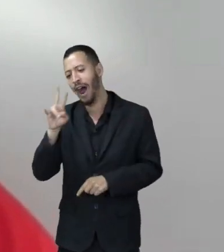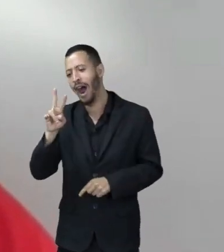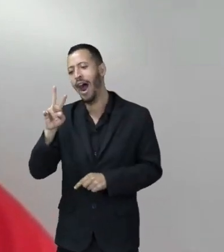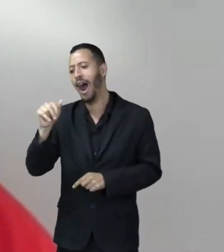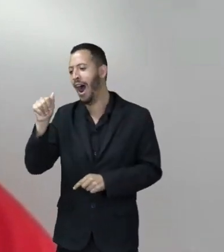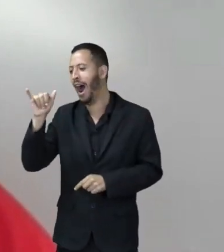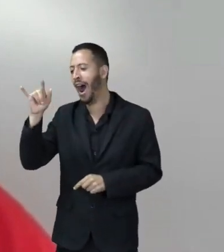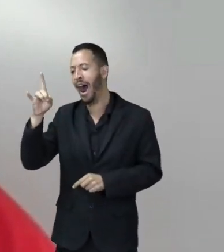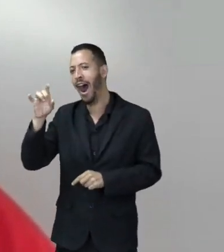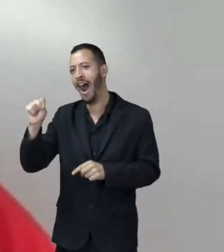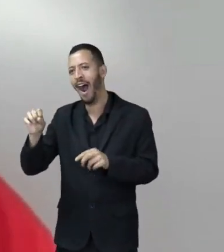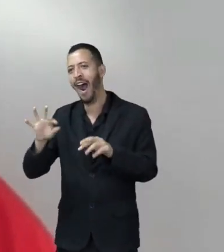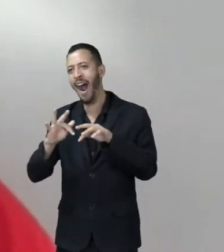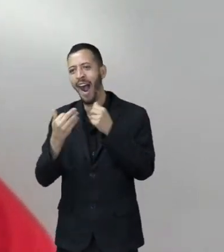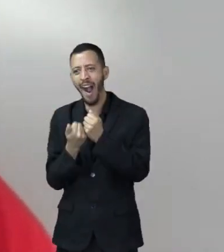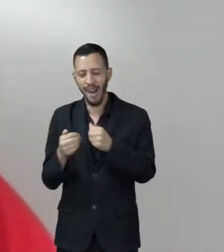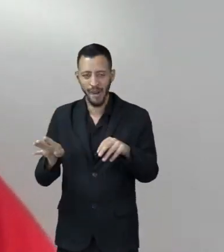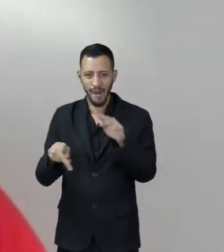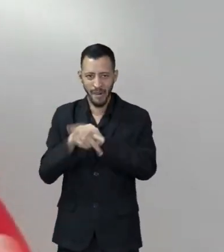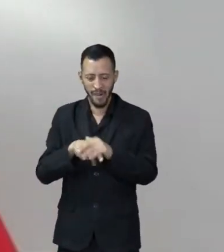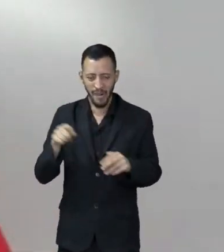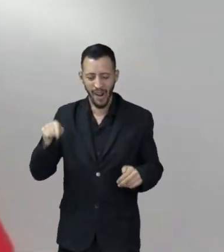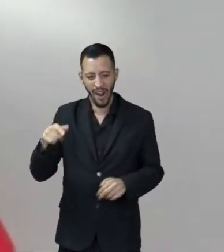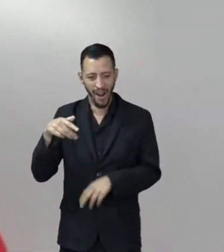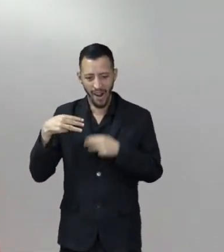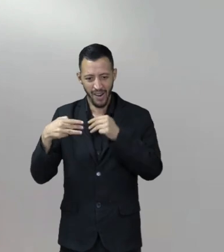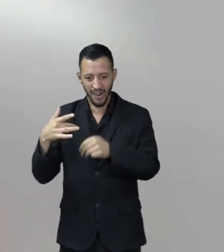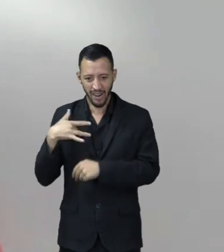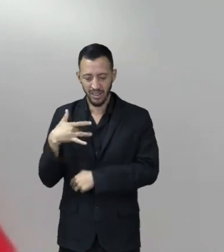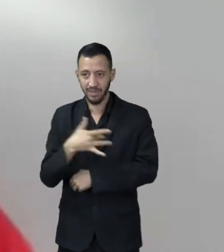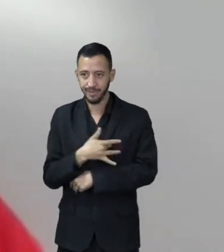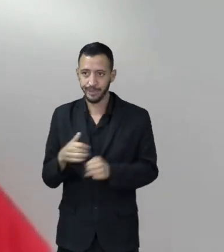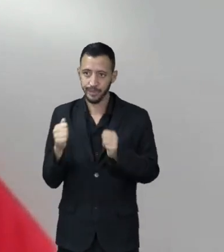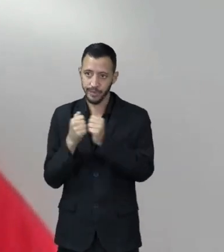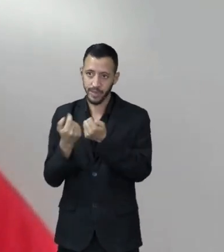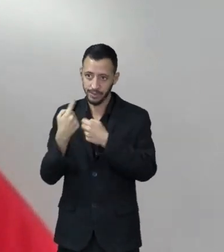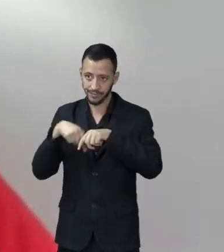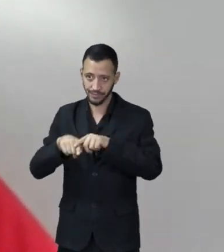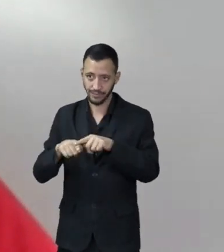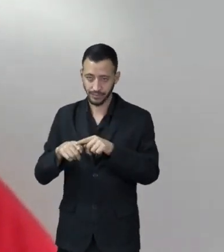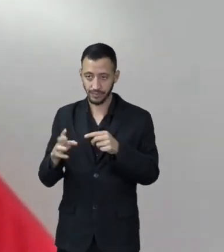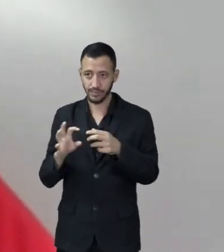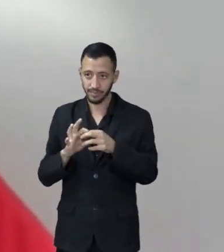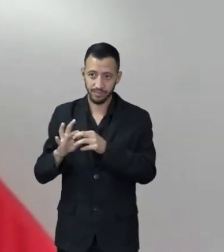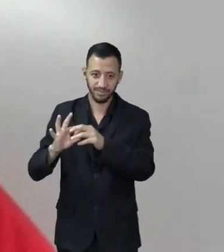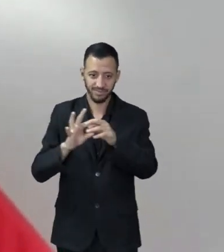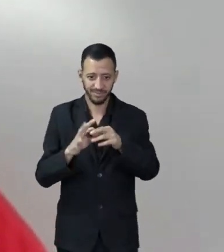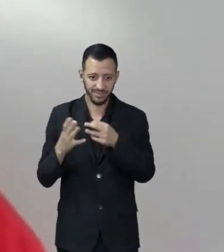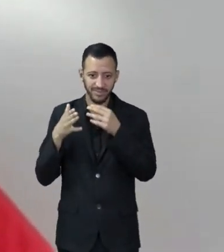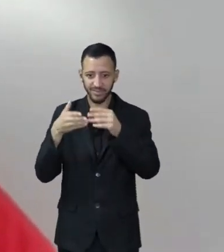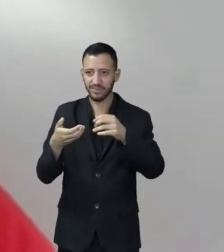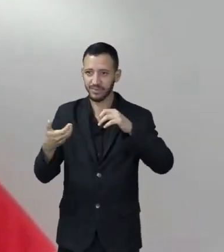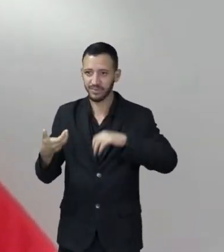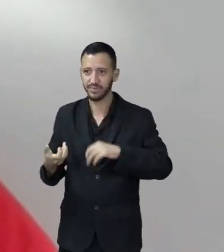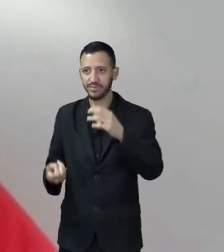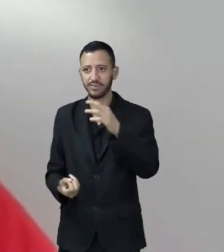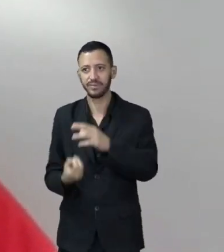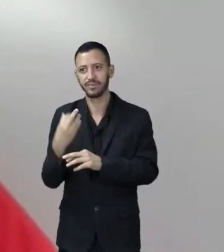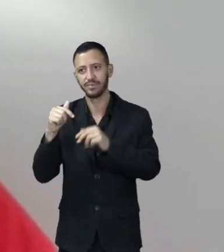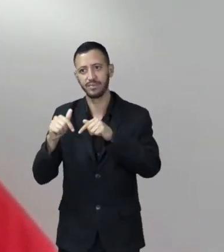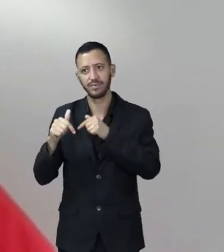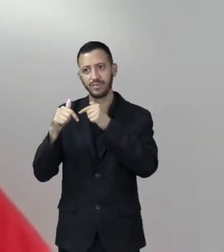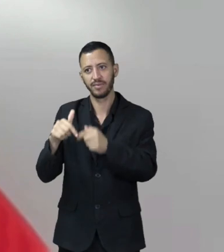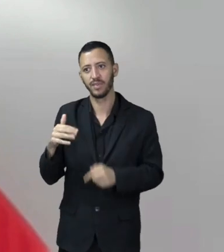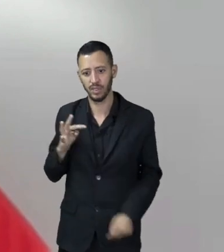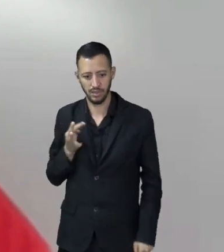Hepatites Virais e IST, do Ministério da Saúde, ou seja, travestis e Ministério da Saúde entram de mãos dadas no Congresso Nacional e lançam a campanha